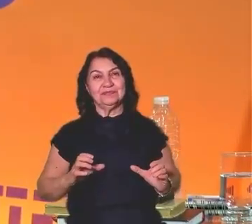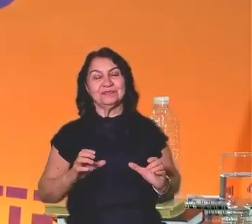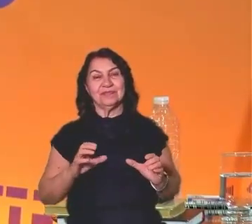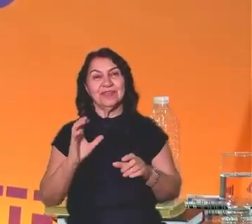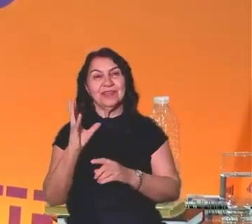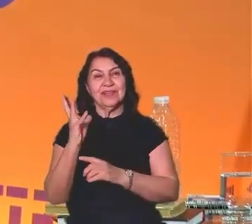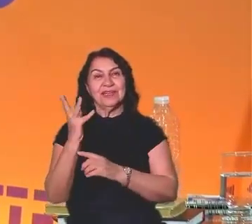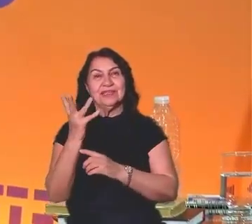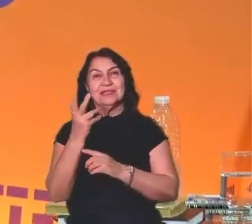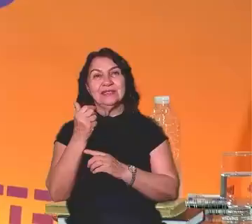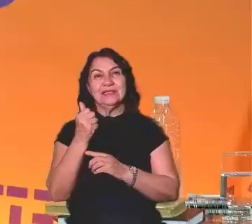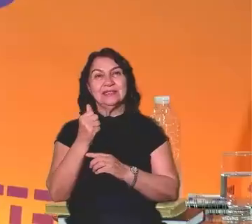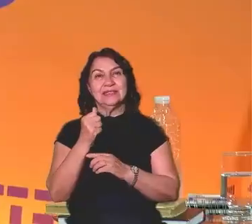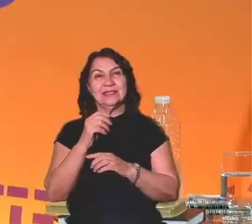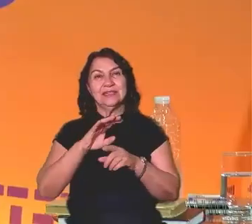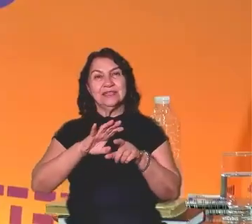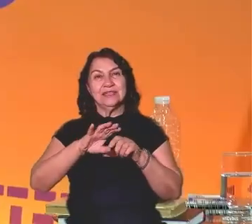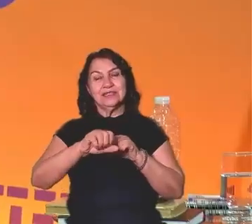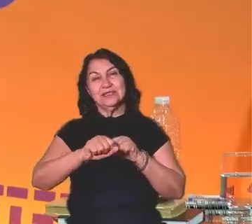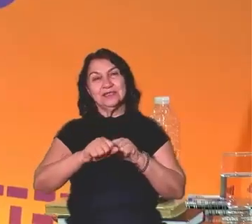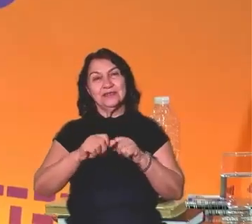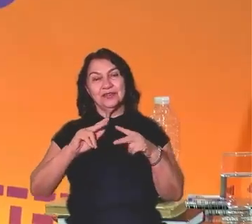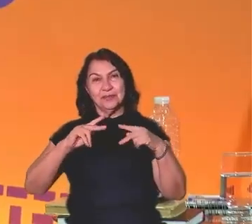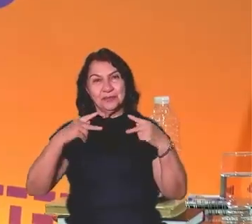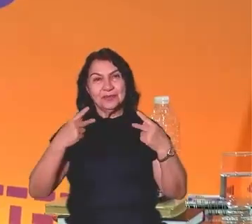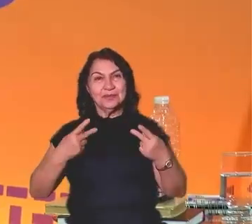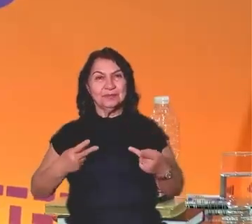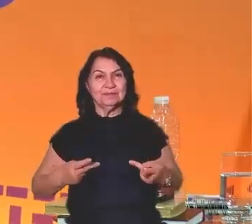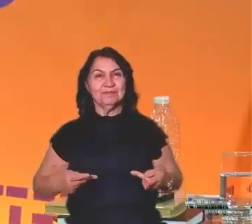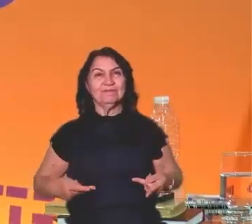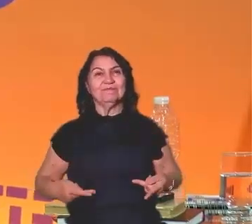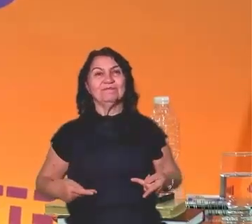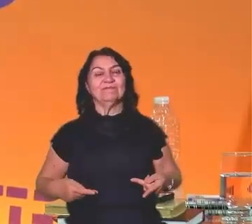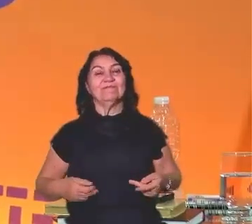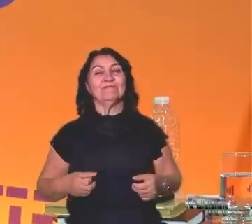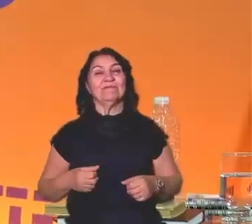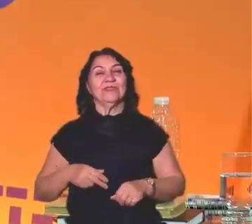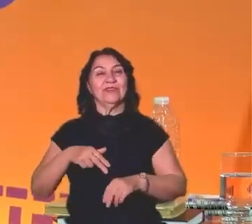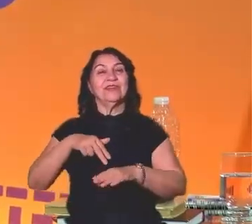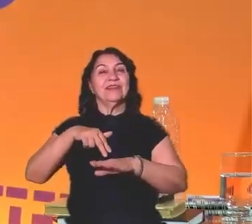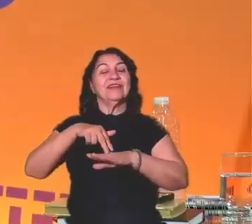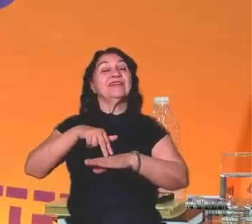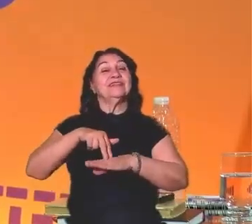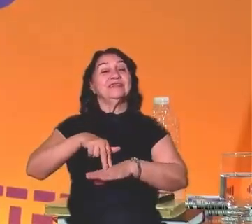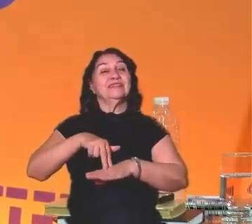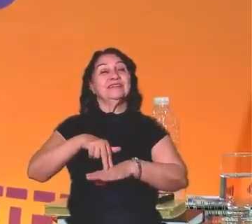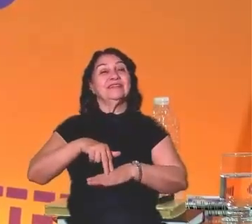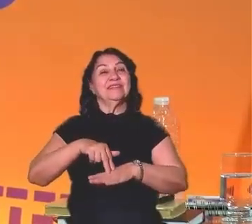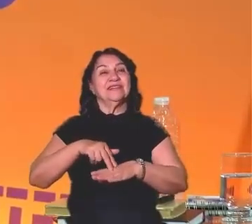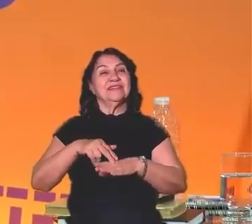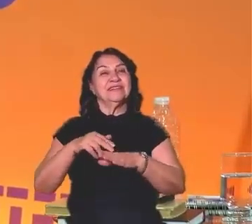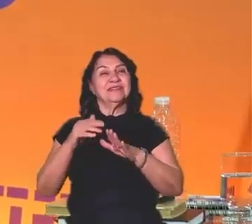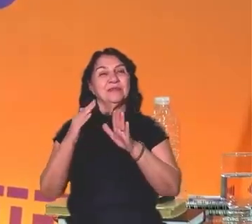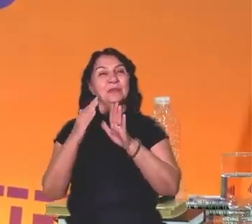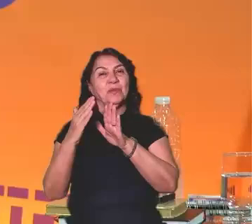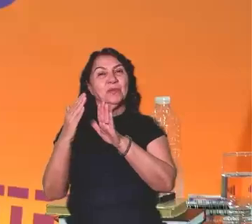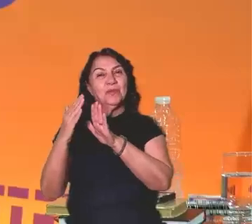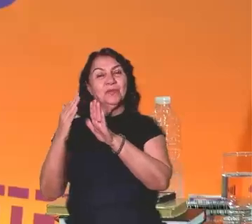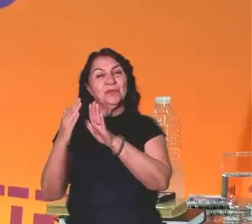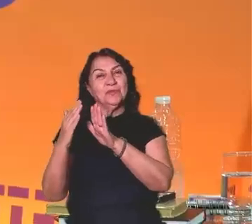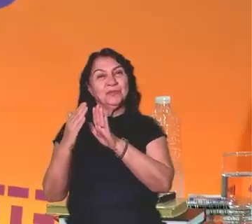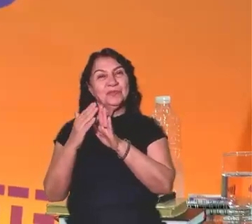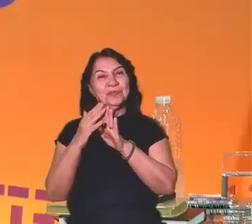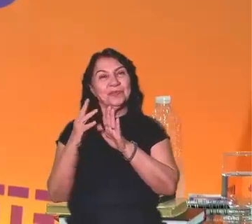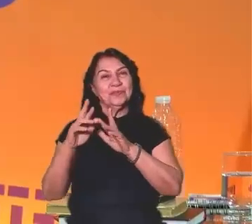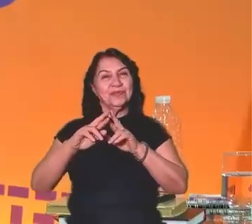que faz uma formação humanística. Eu acho que essa é a resistência. Ela tem várias frentes de resistência.